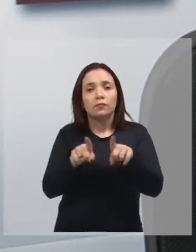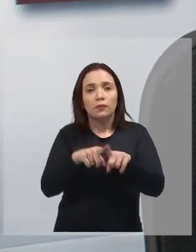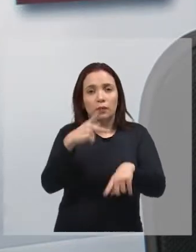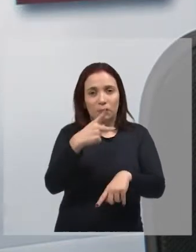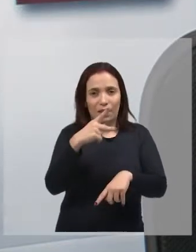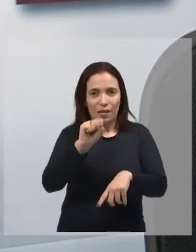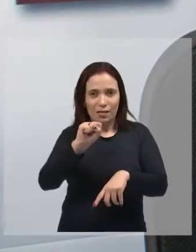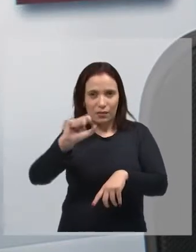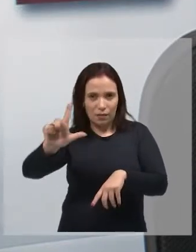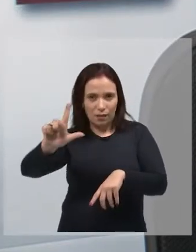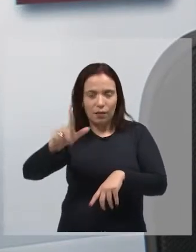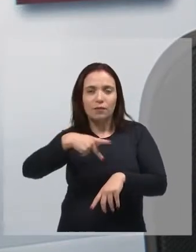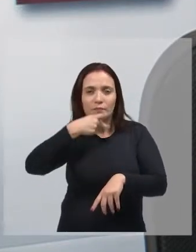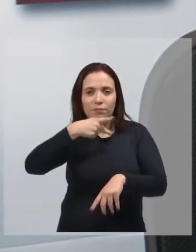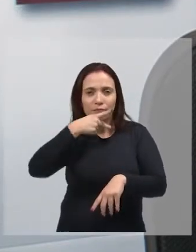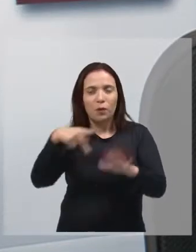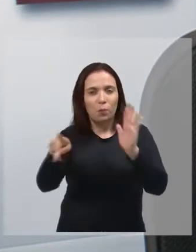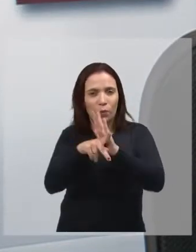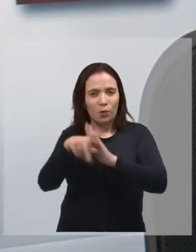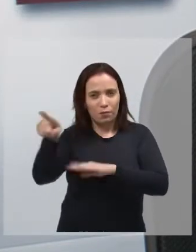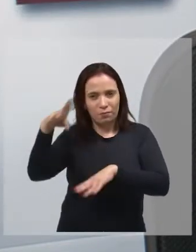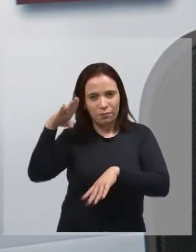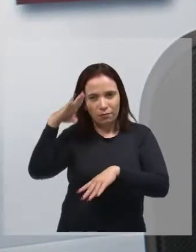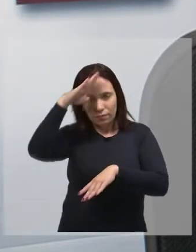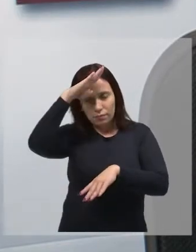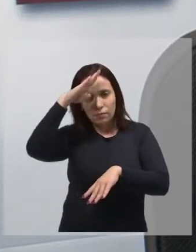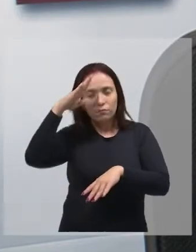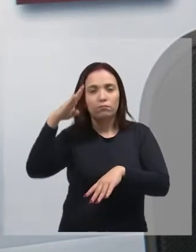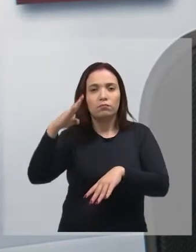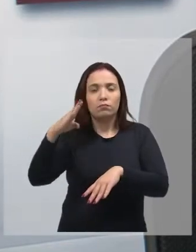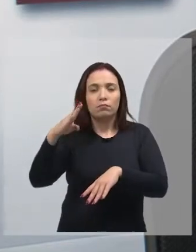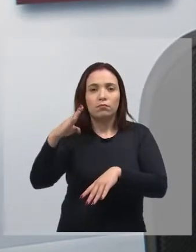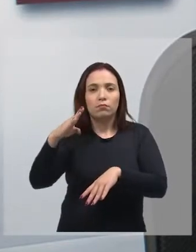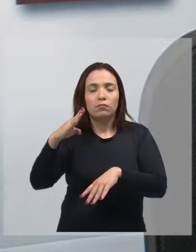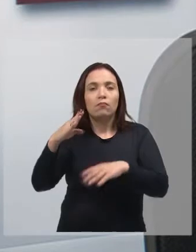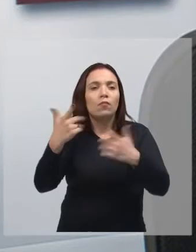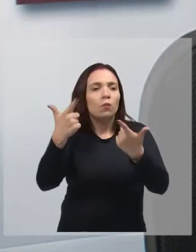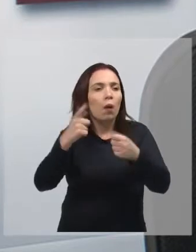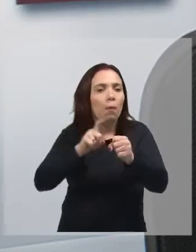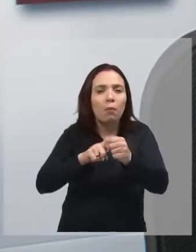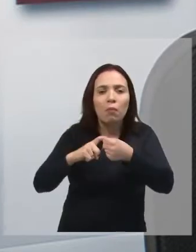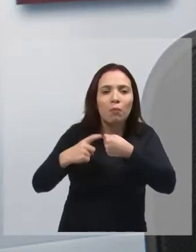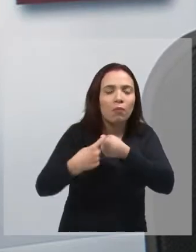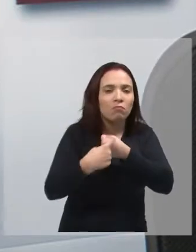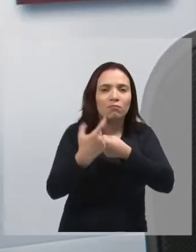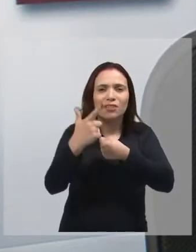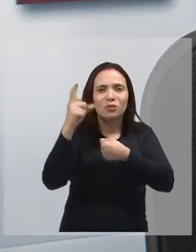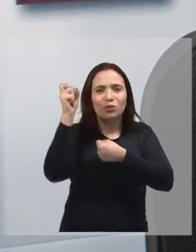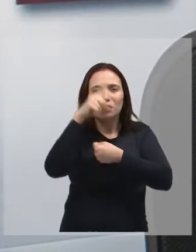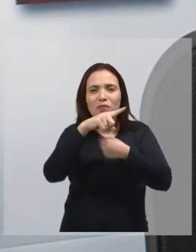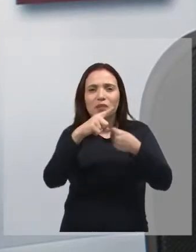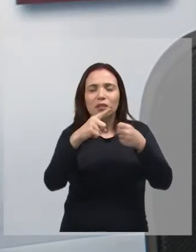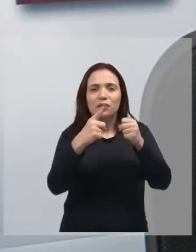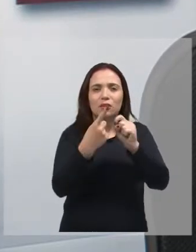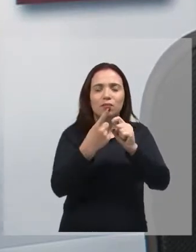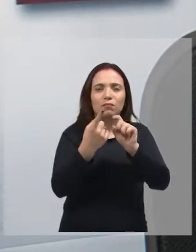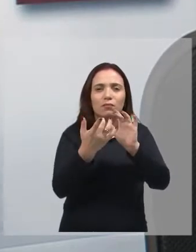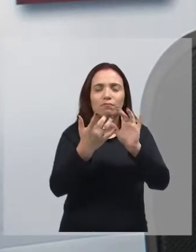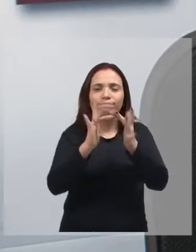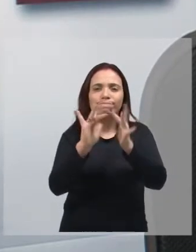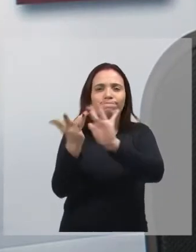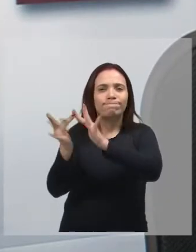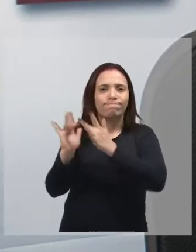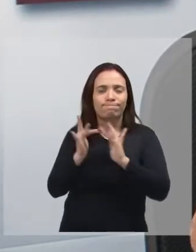do presidente Jair Messias Bolsonaro não consegue nem se unificar internamente. Você nota que tanto o deputado Heitor